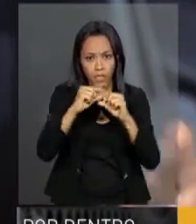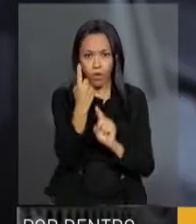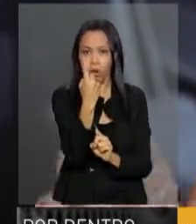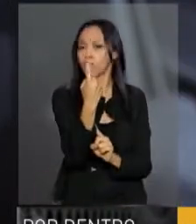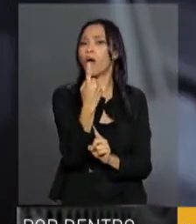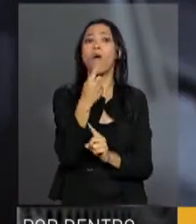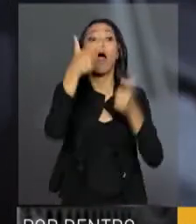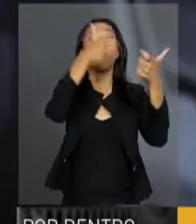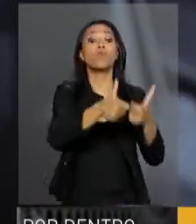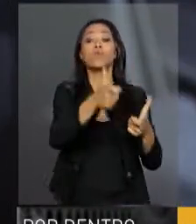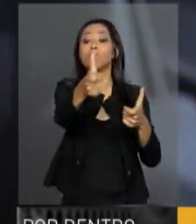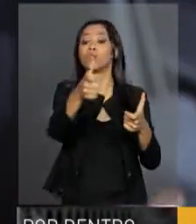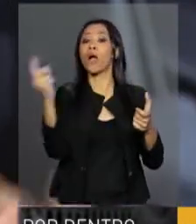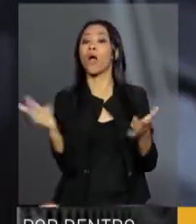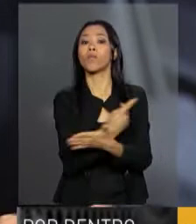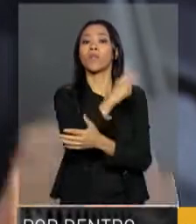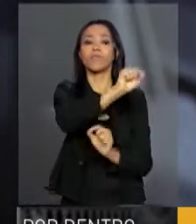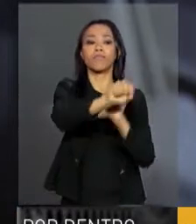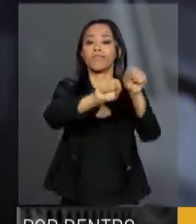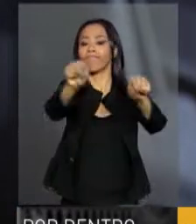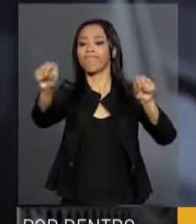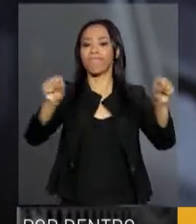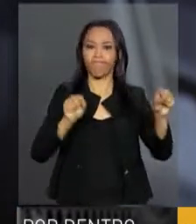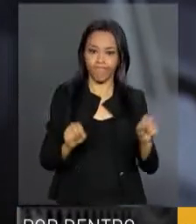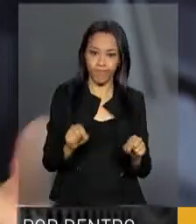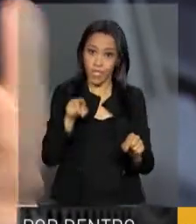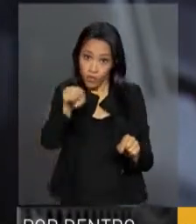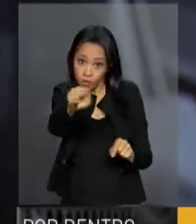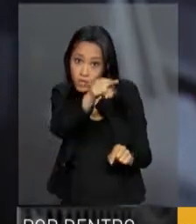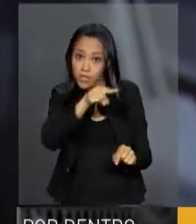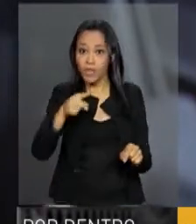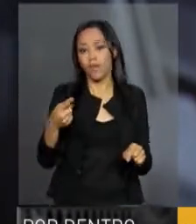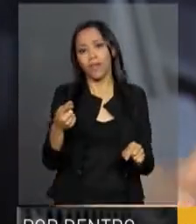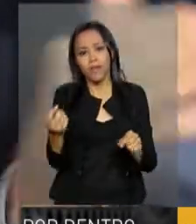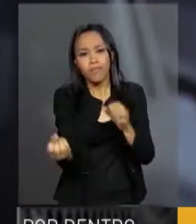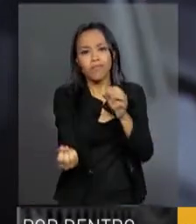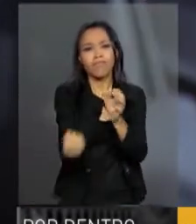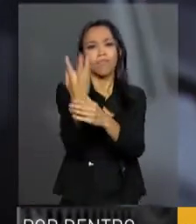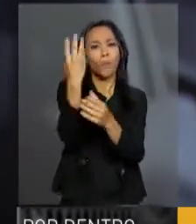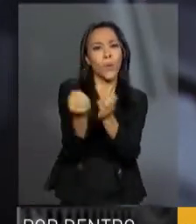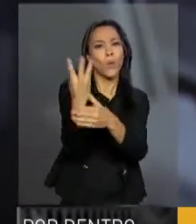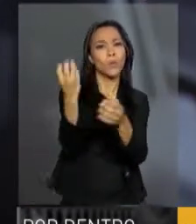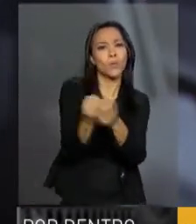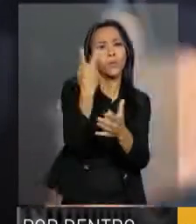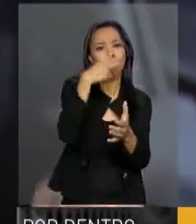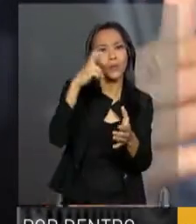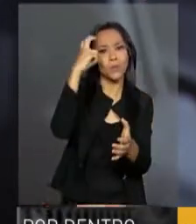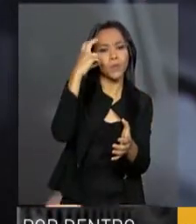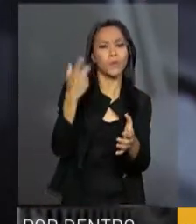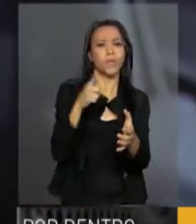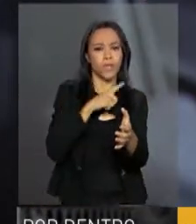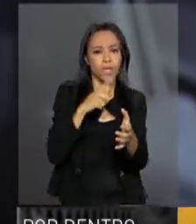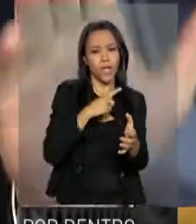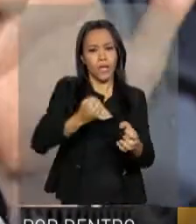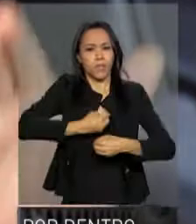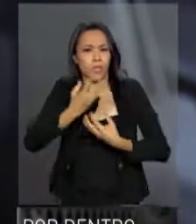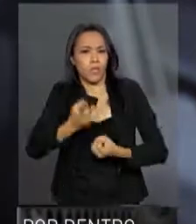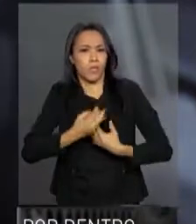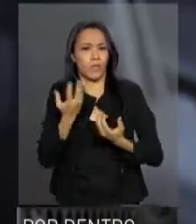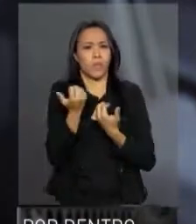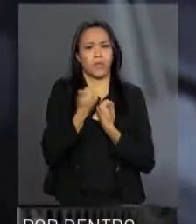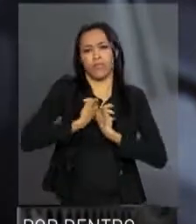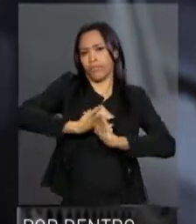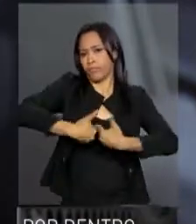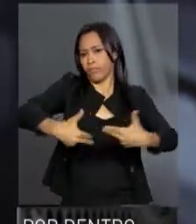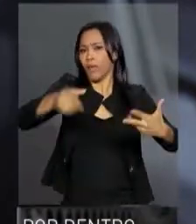incentivar aonde ela é feita, exatamente aonde você produz a cultura, tem os agentes culturais, tem as expressões nacionais, que